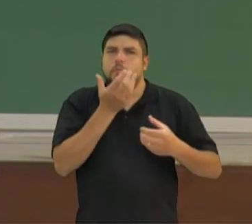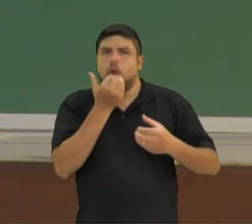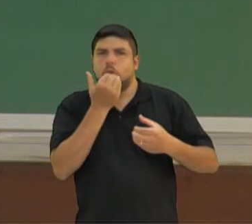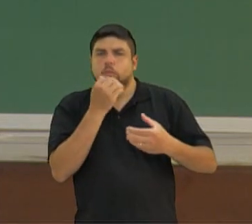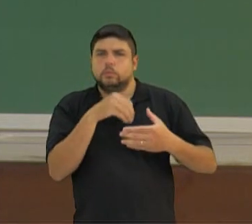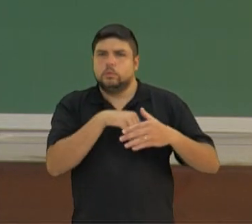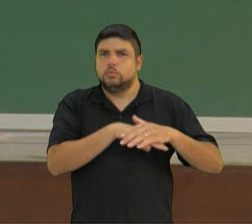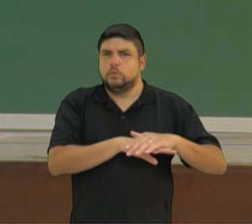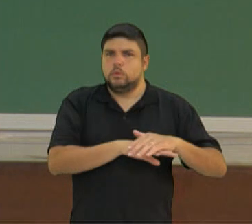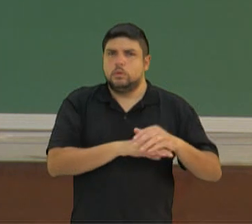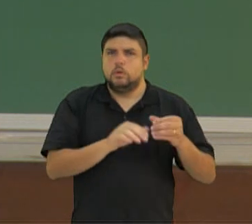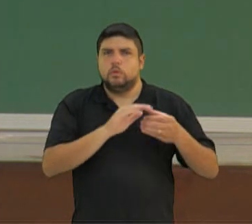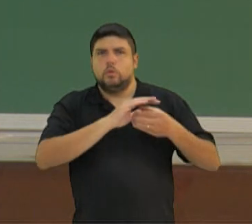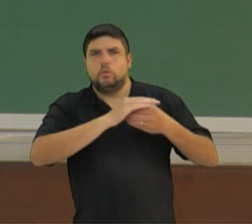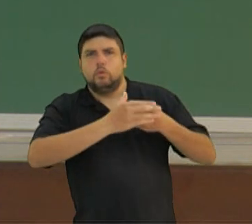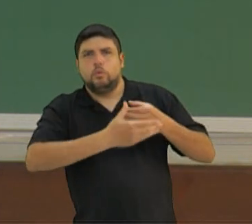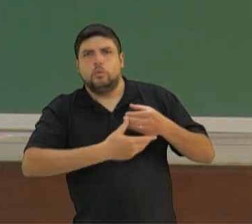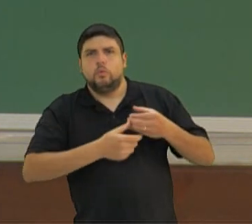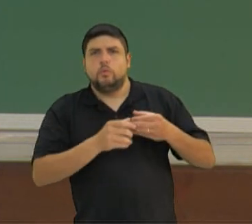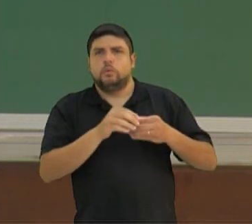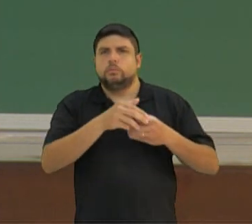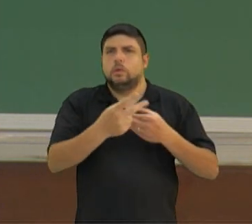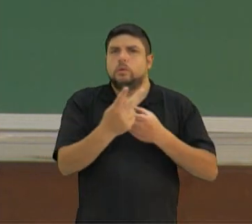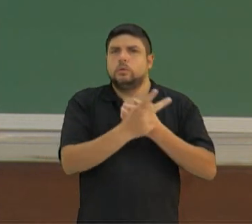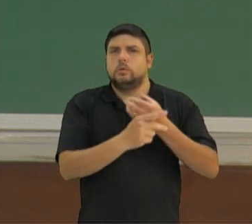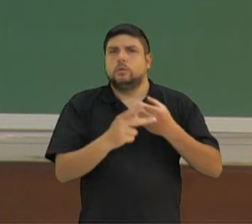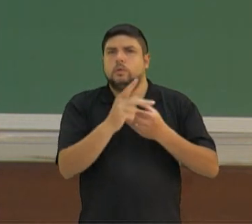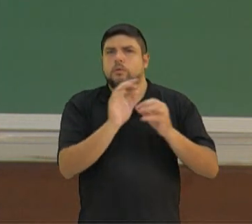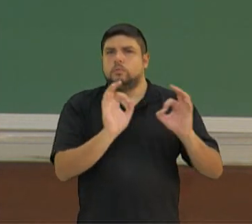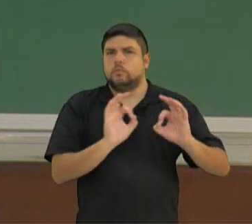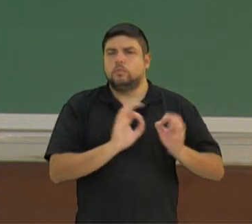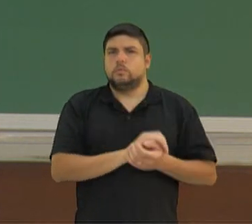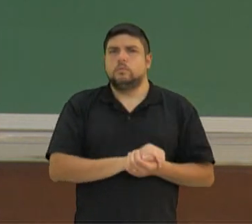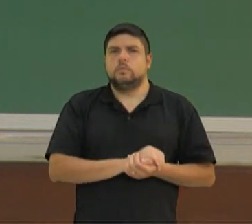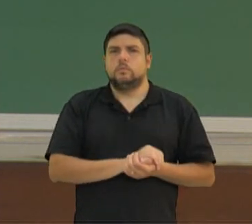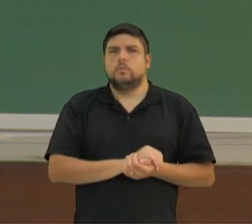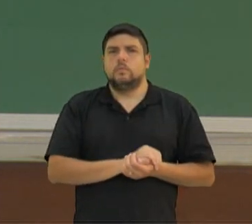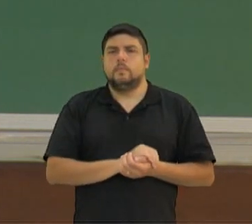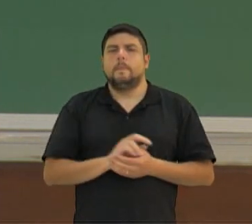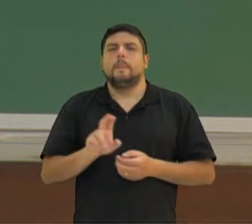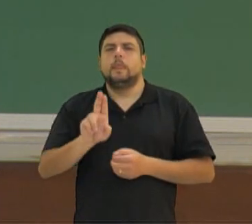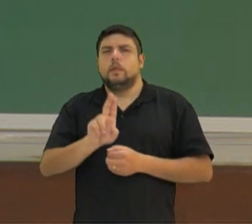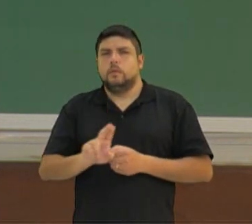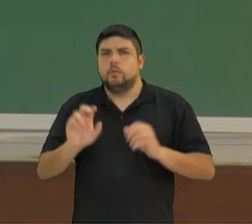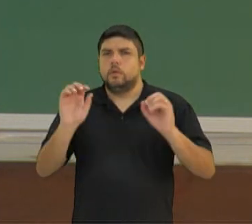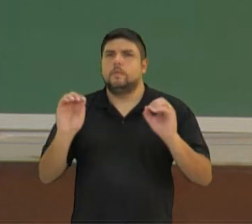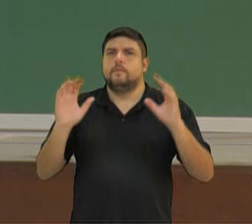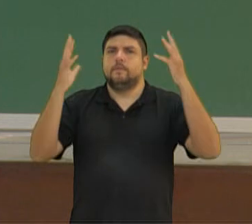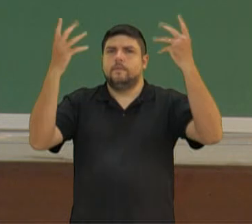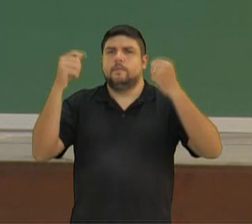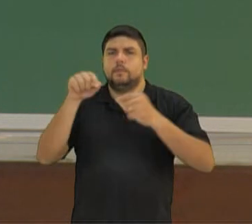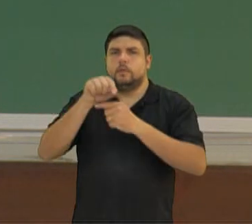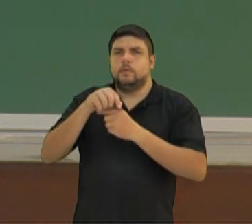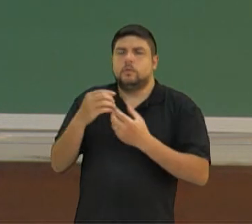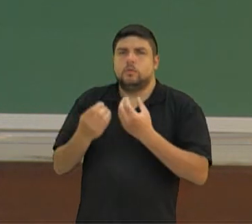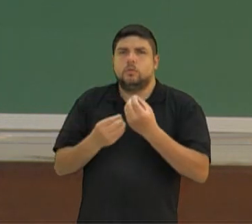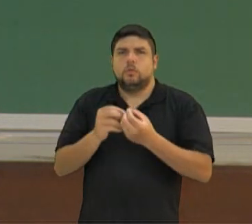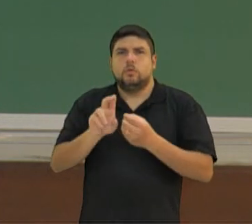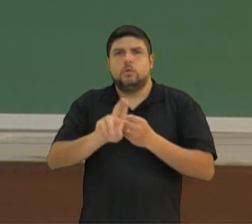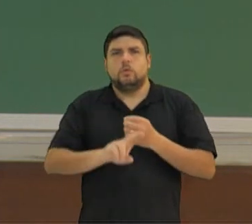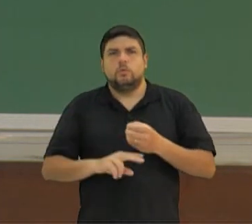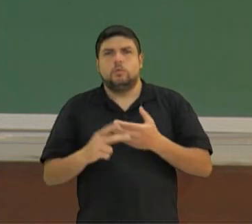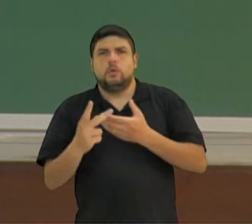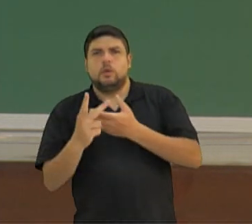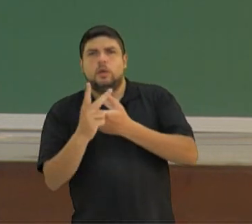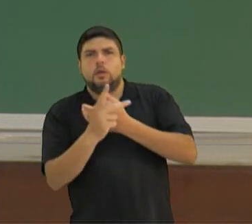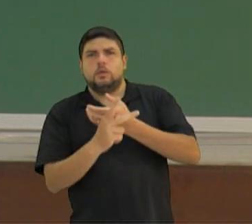superfície decorada. Os vasos cerimoniais, uso festivos bem decorados, apresentam